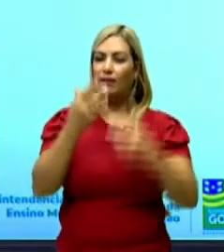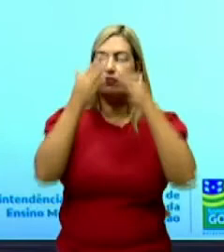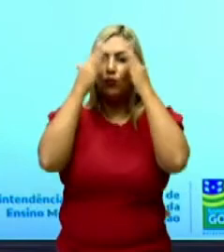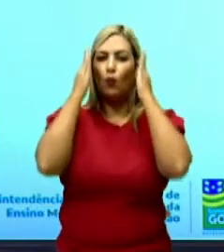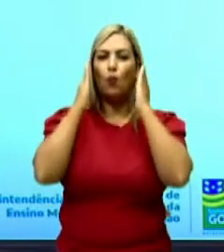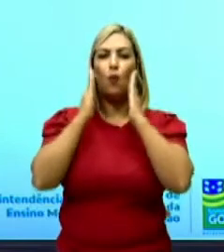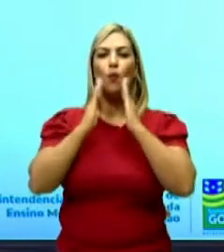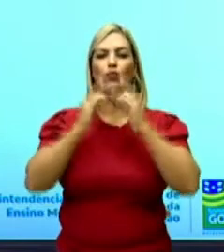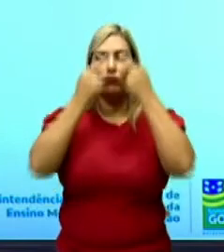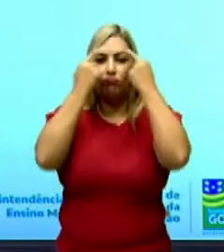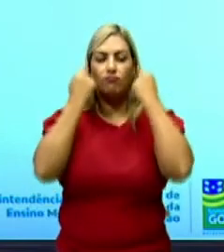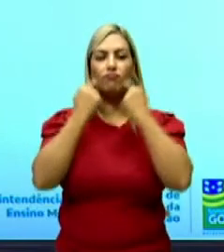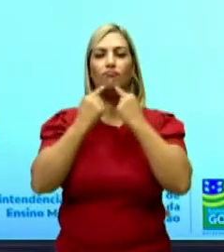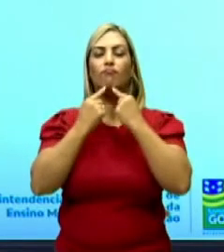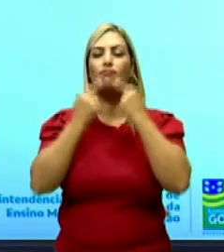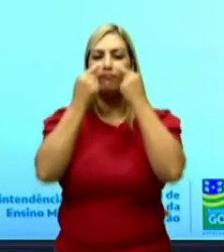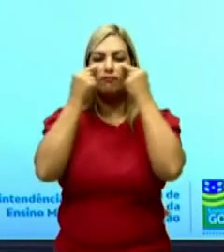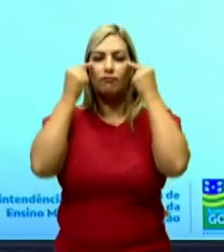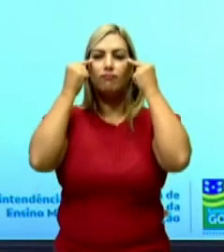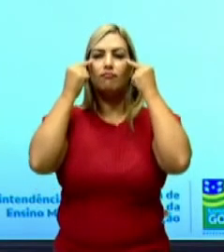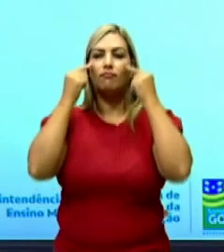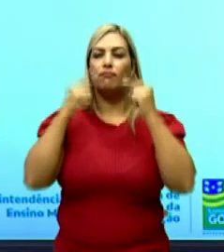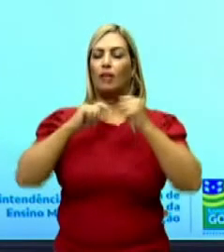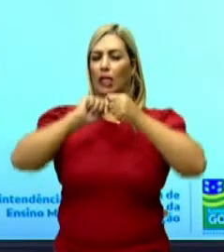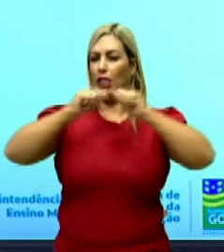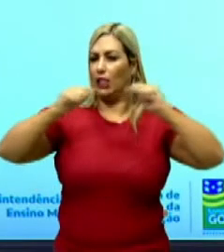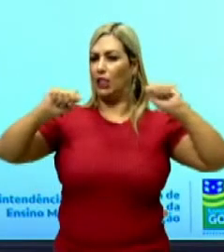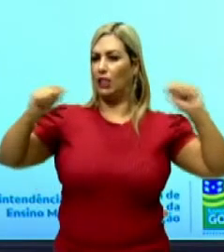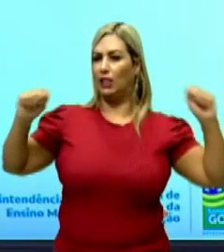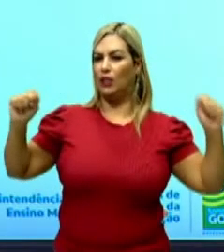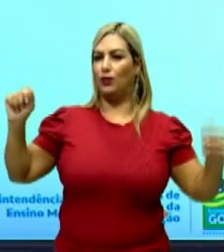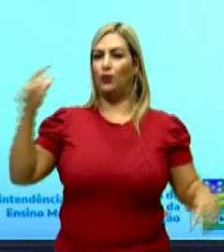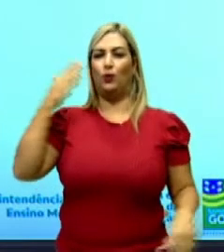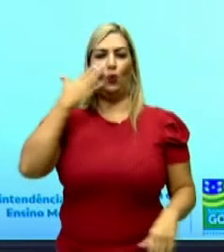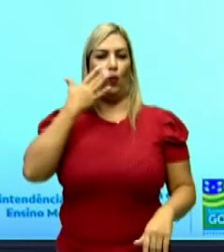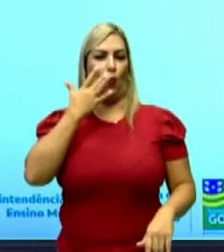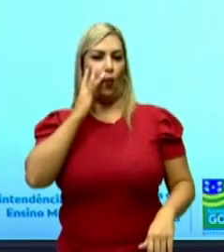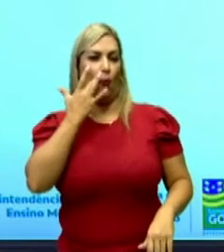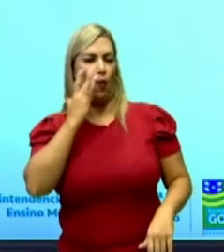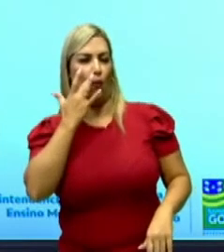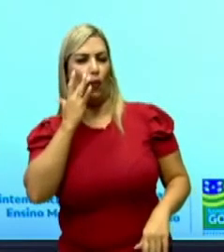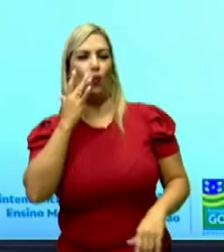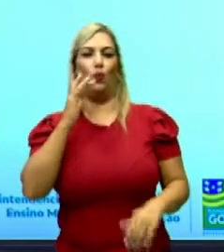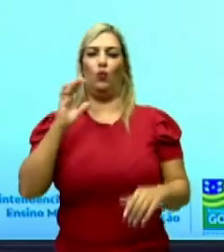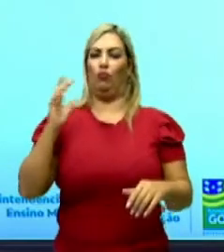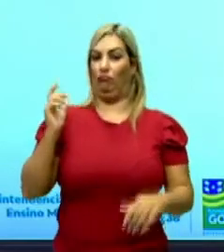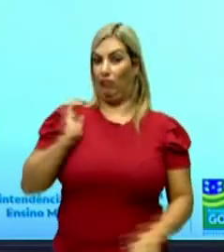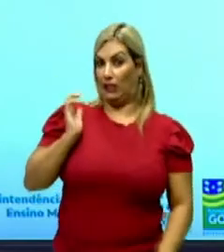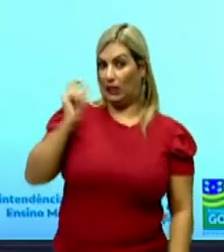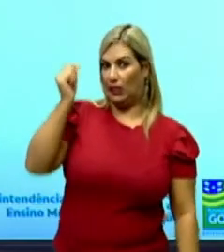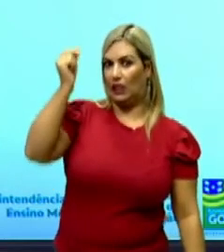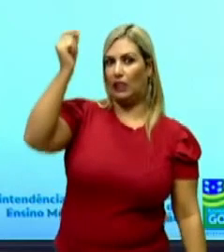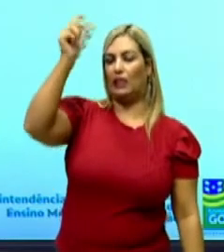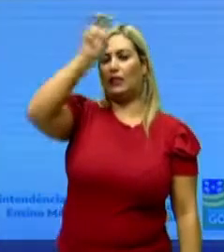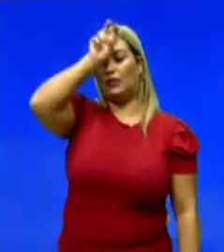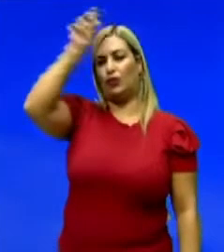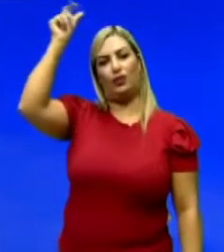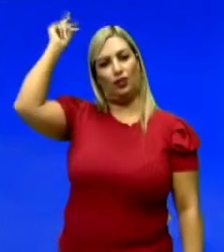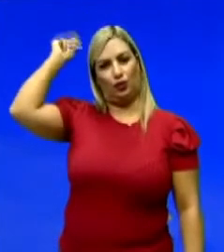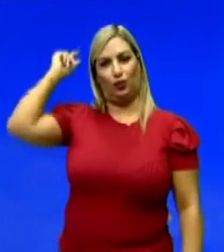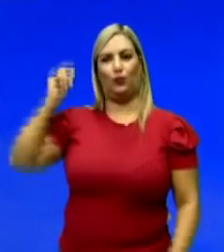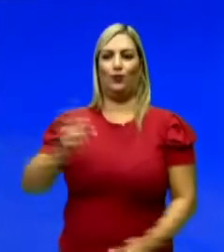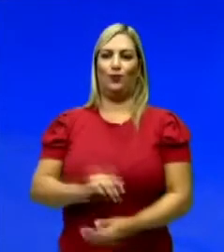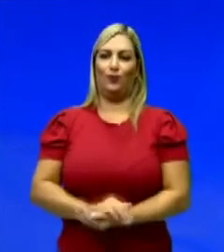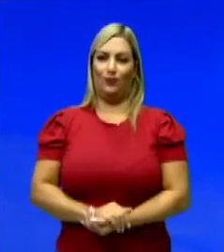rosto dele né uma escultura grandiosa com parte de ouro então moda toda riqueza do egito antigo